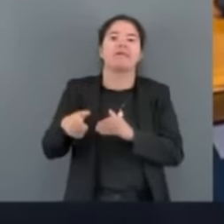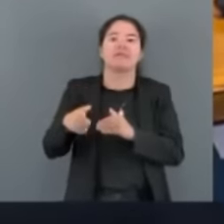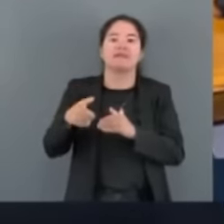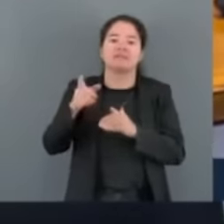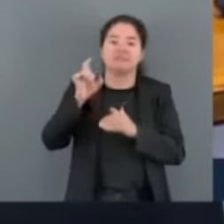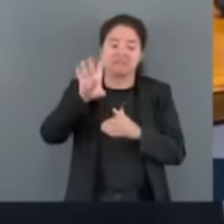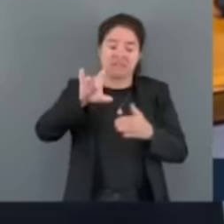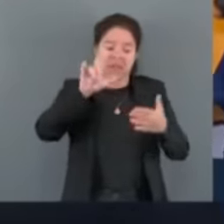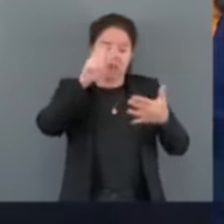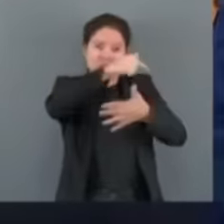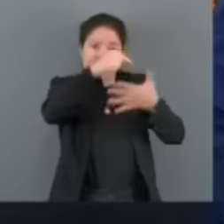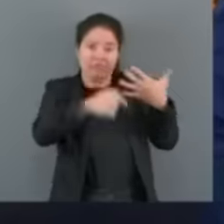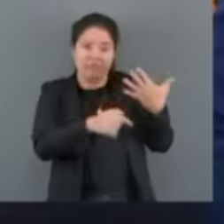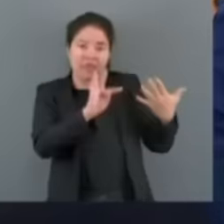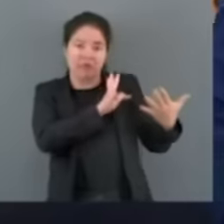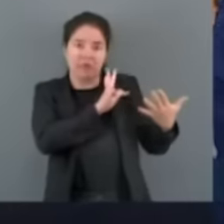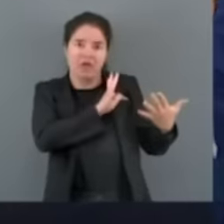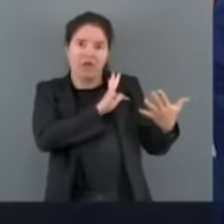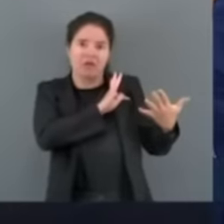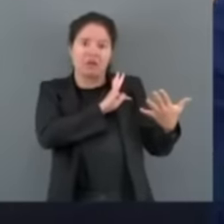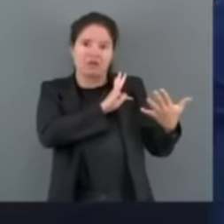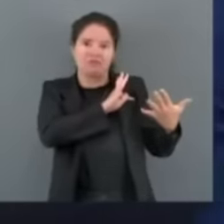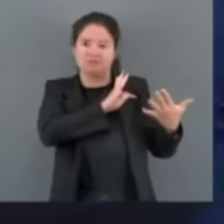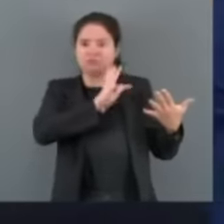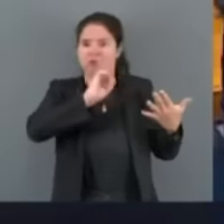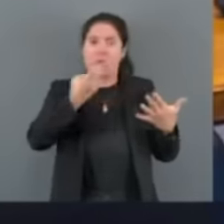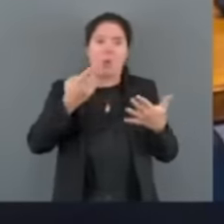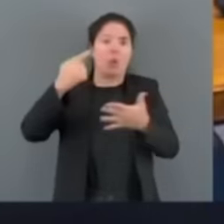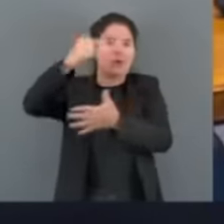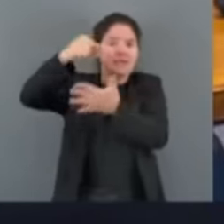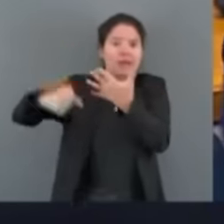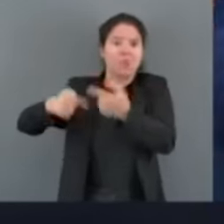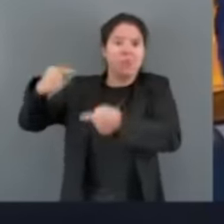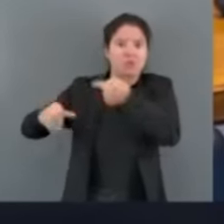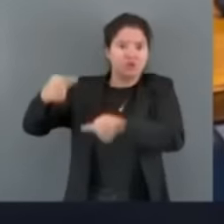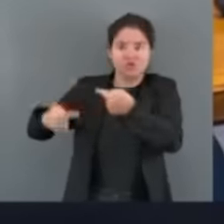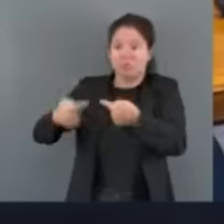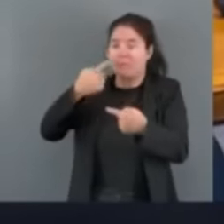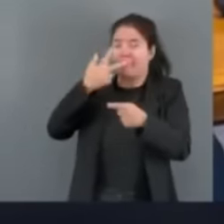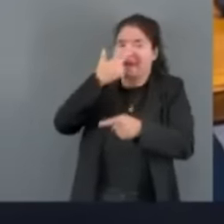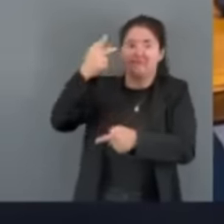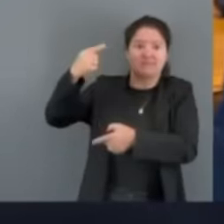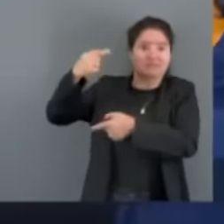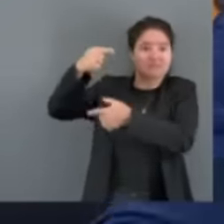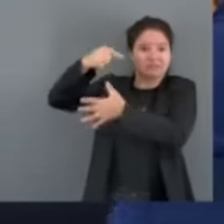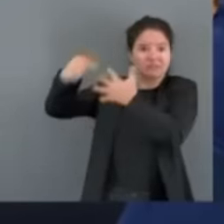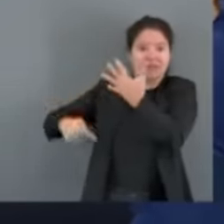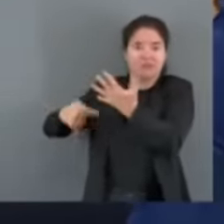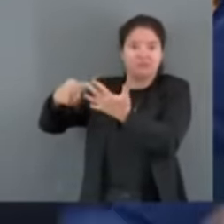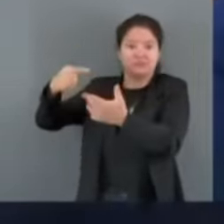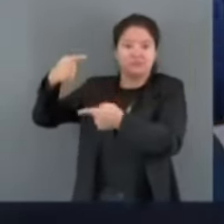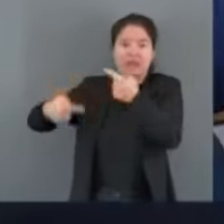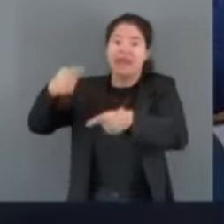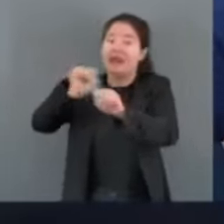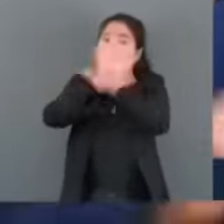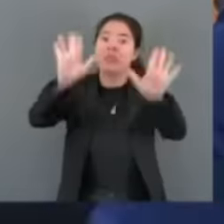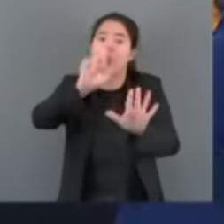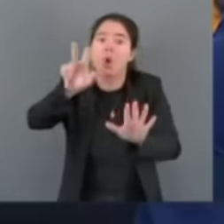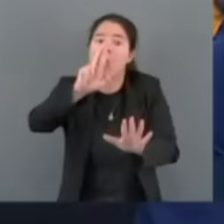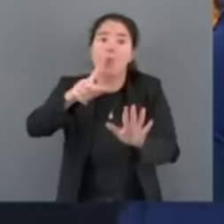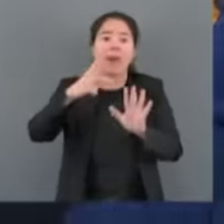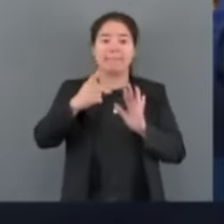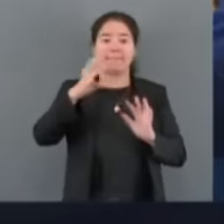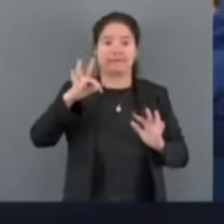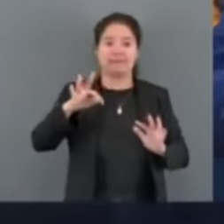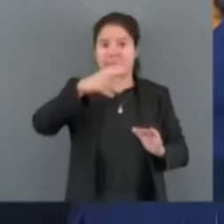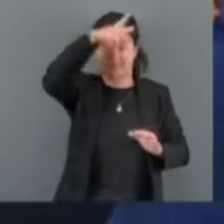critério técnico ou for um critério político, que acaba sendo um critério político. E que deixe claro, viu? O prefeito de lá não é do PT, não. O prefeito lá do União Brasil.